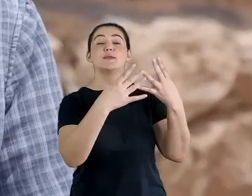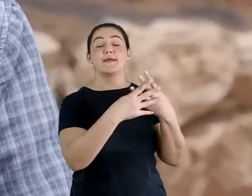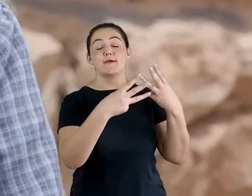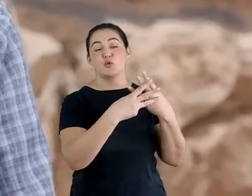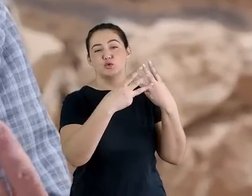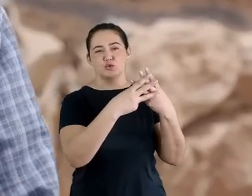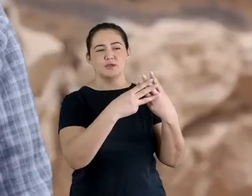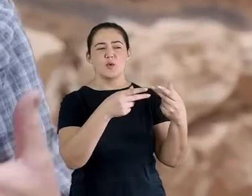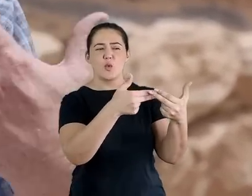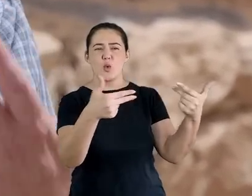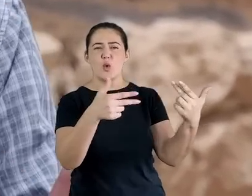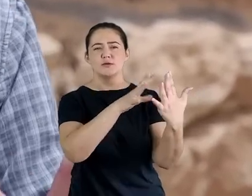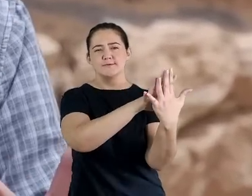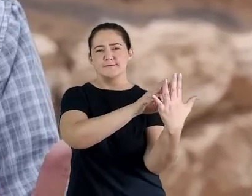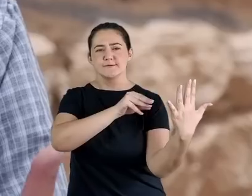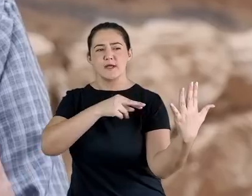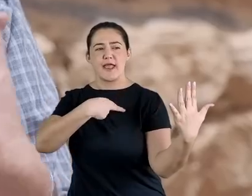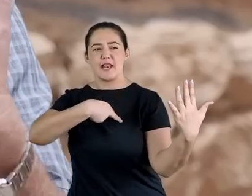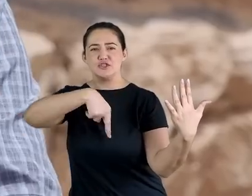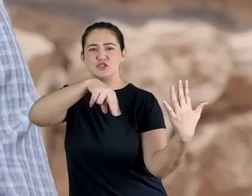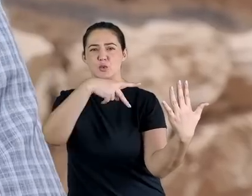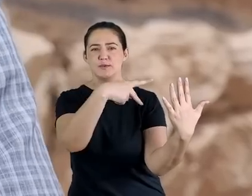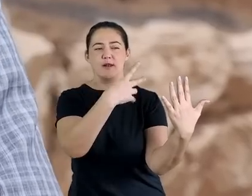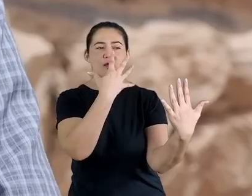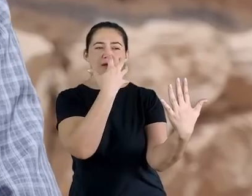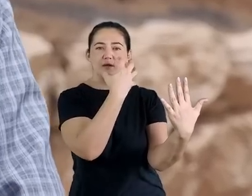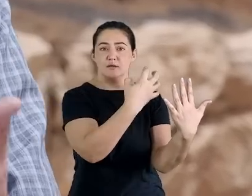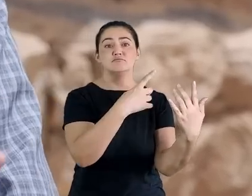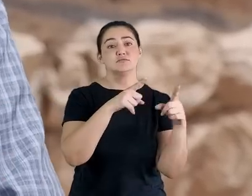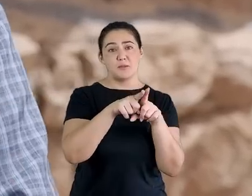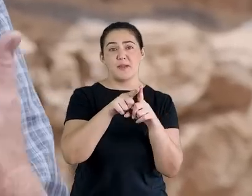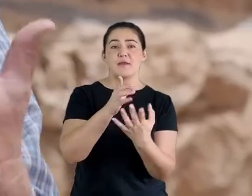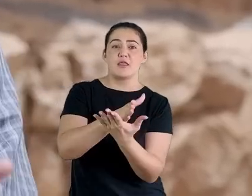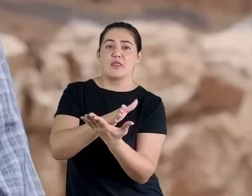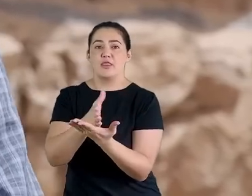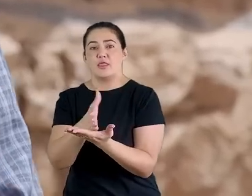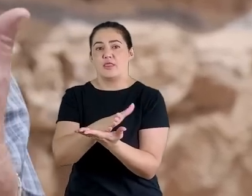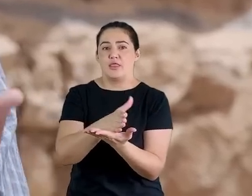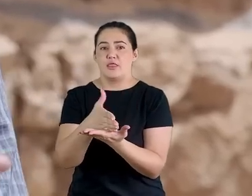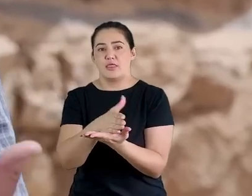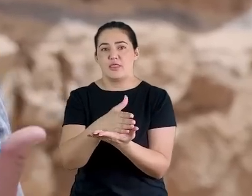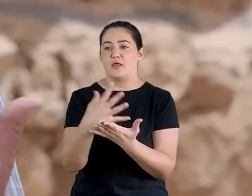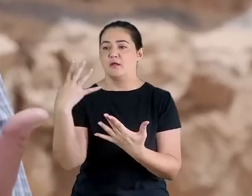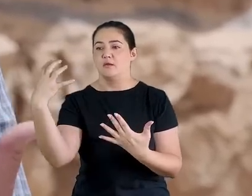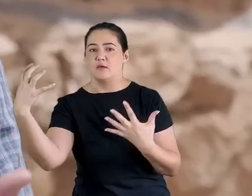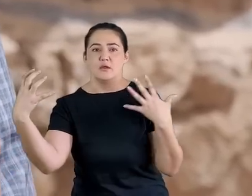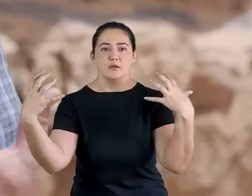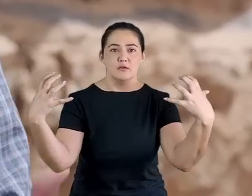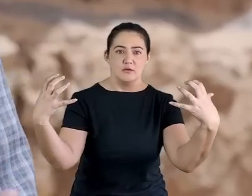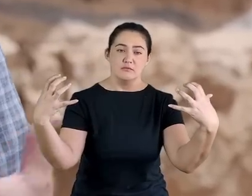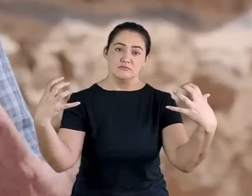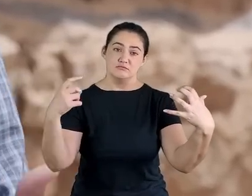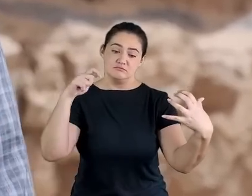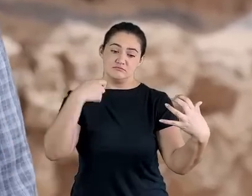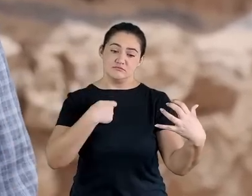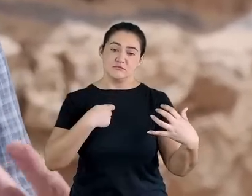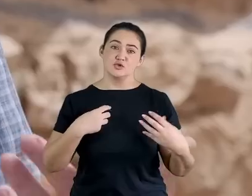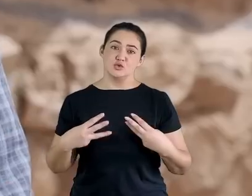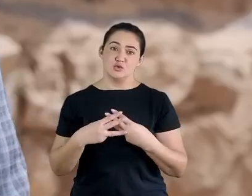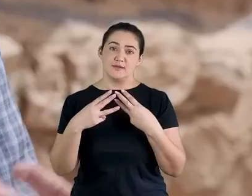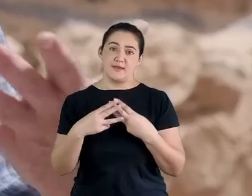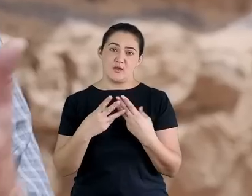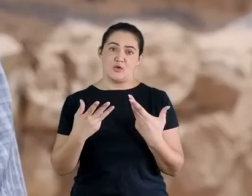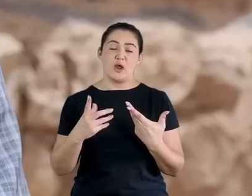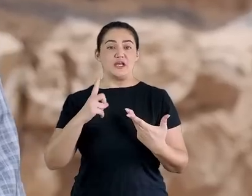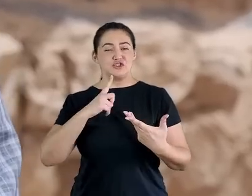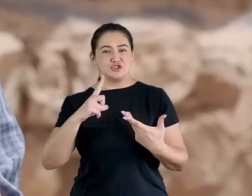mesma ideia de que, de um modo, Herodes era um grande admirador da cultura romana, mas, por outro lado, ele era um judeu kosher. Então, ele